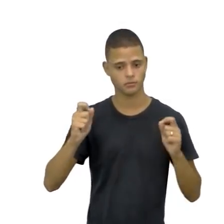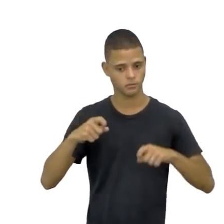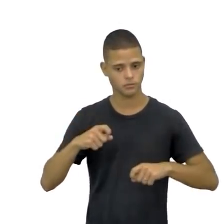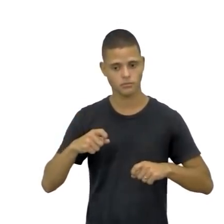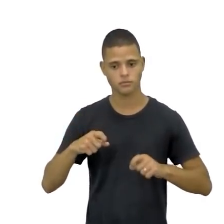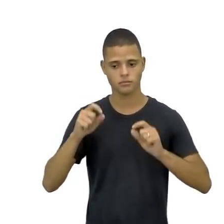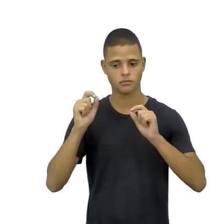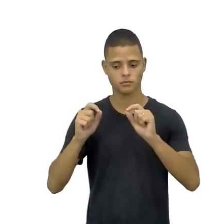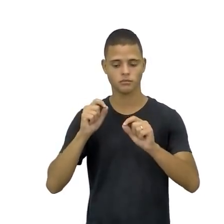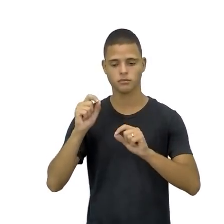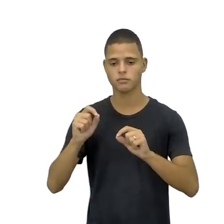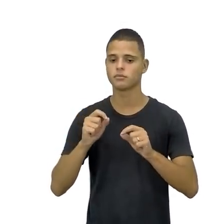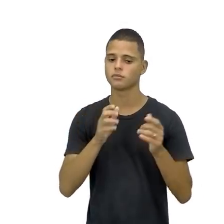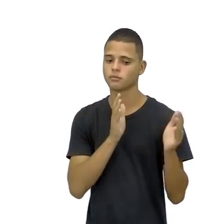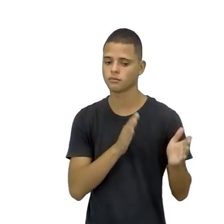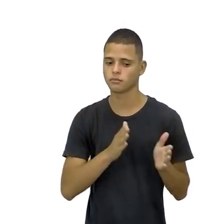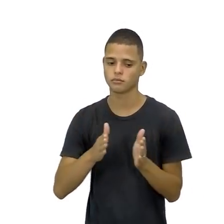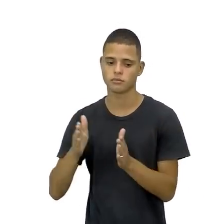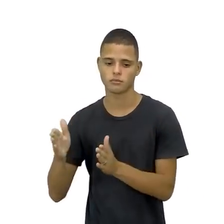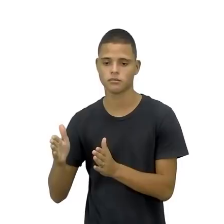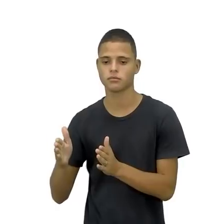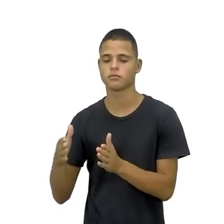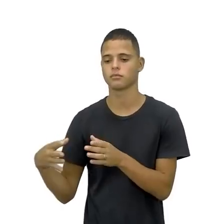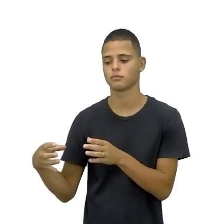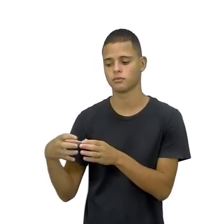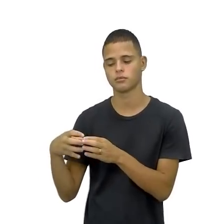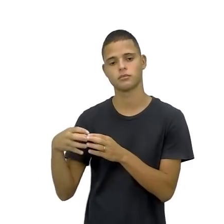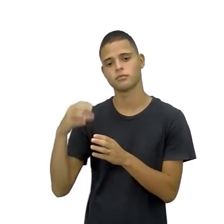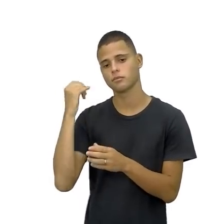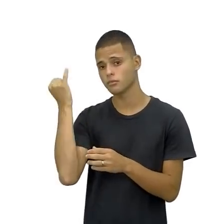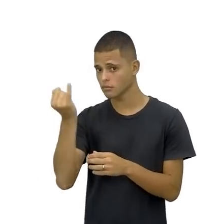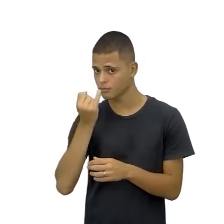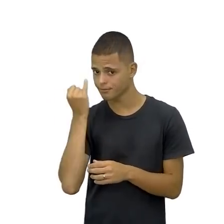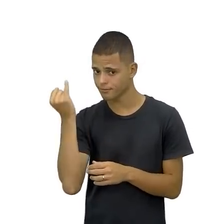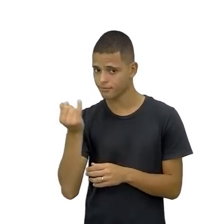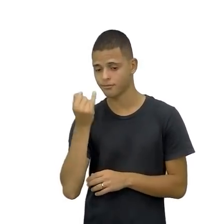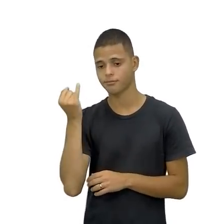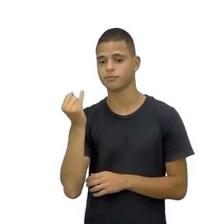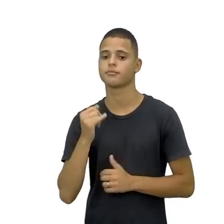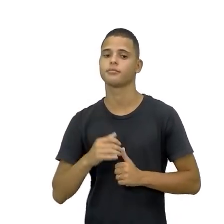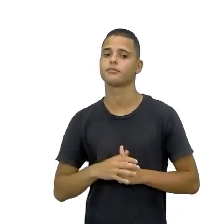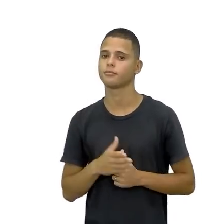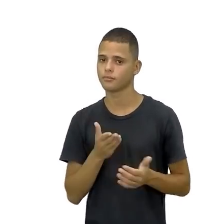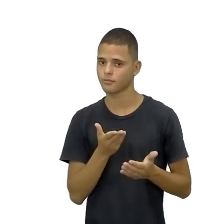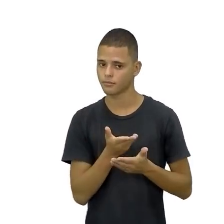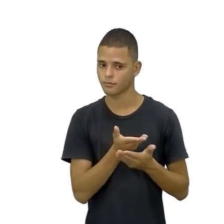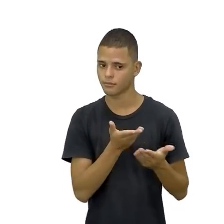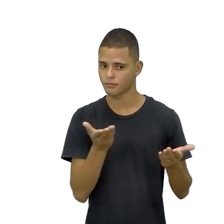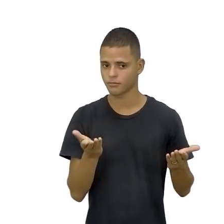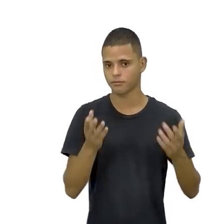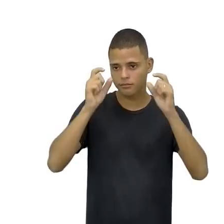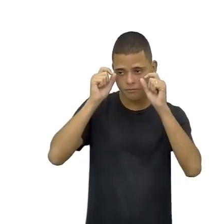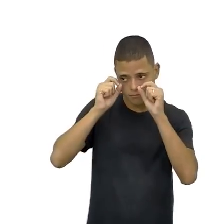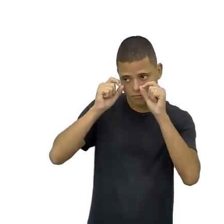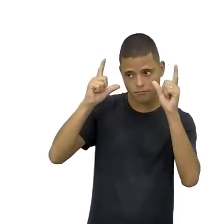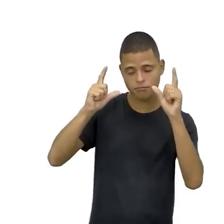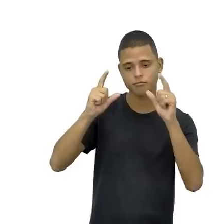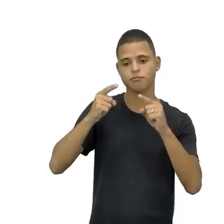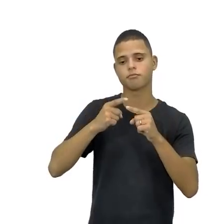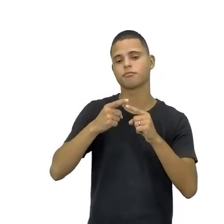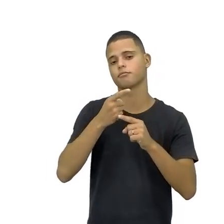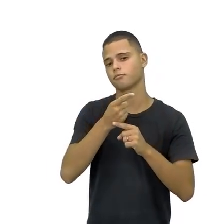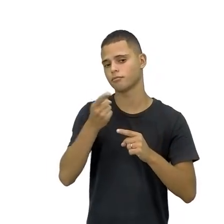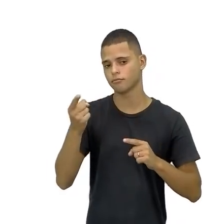de organização dos agrupamentos. Então, é muito importante, de certa forma, que vocês fiquem atentos, porque vocês já,